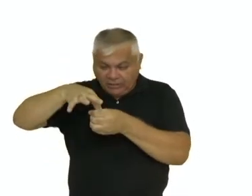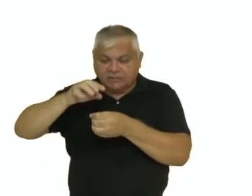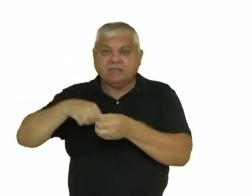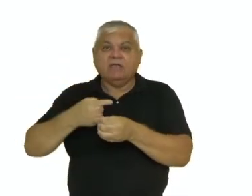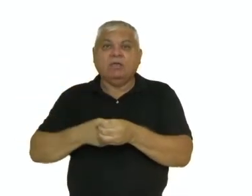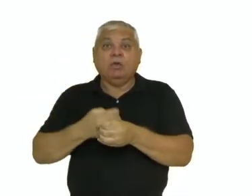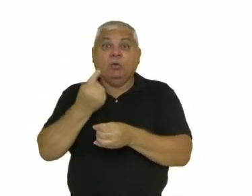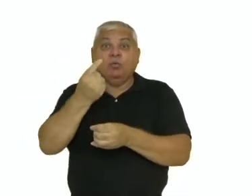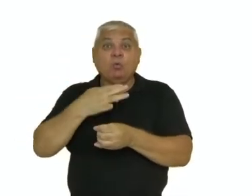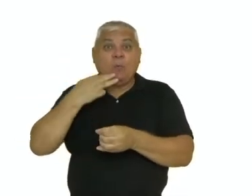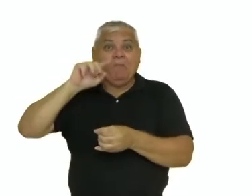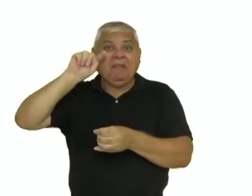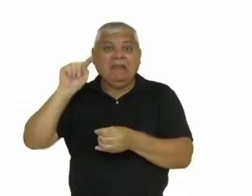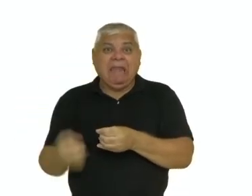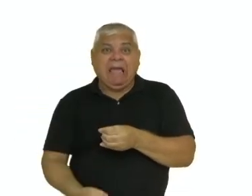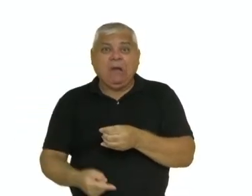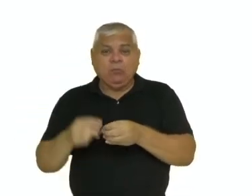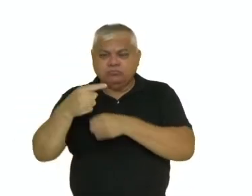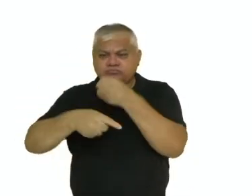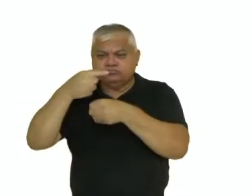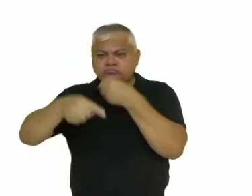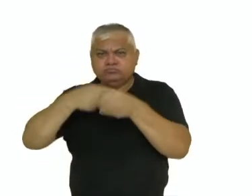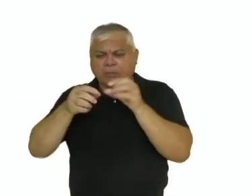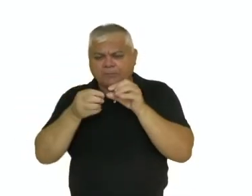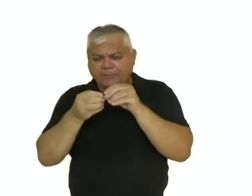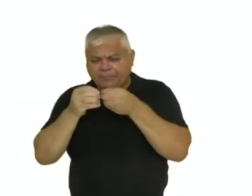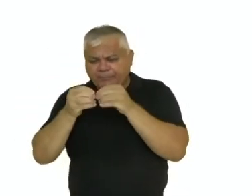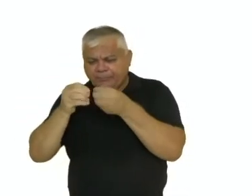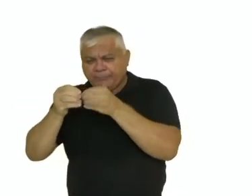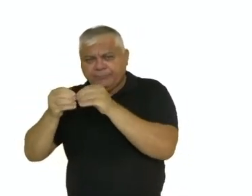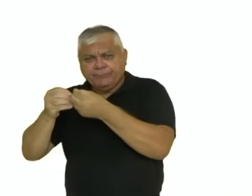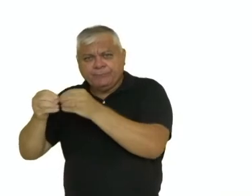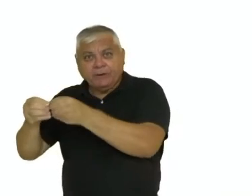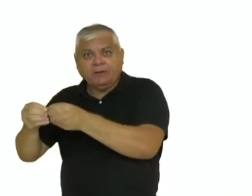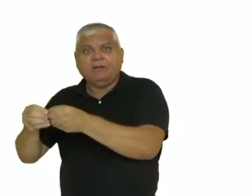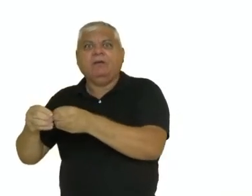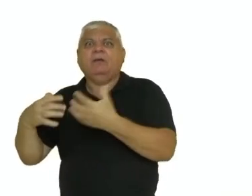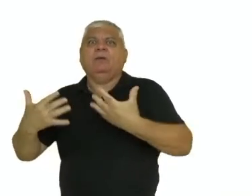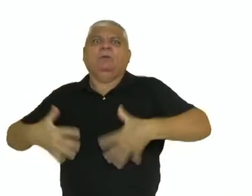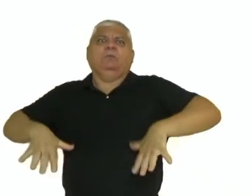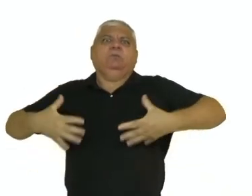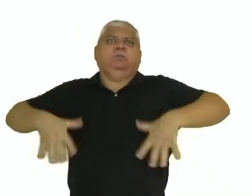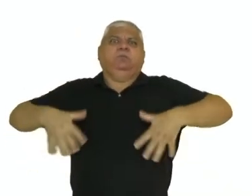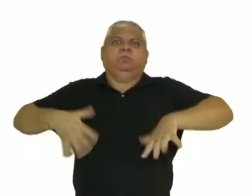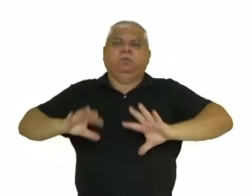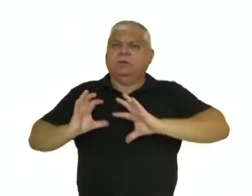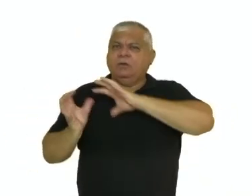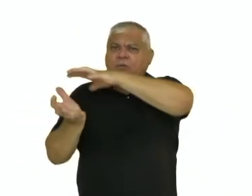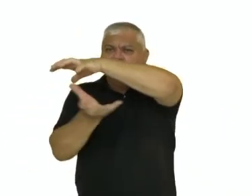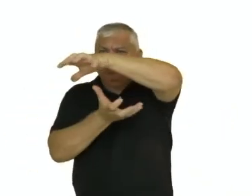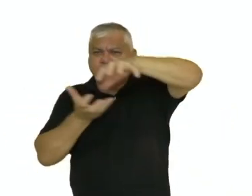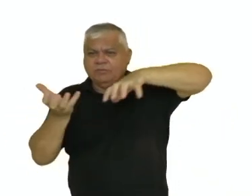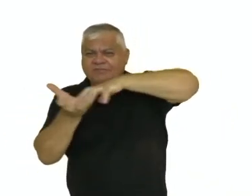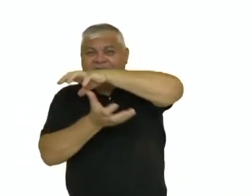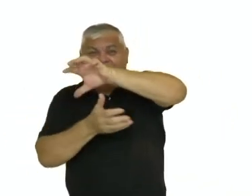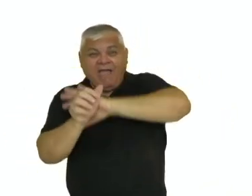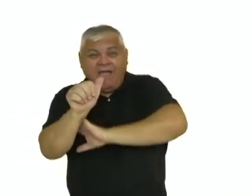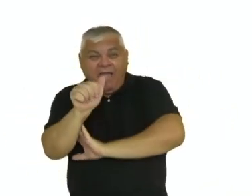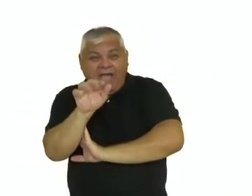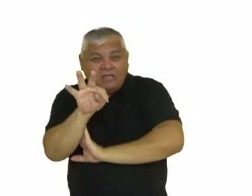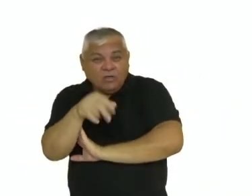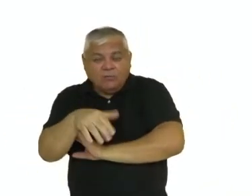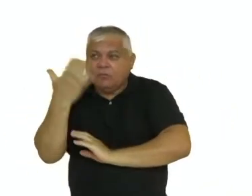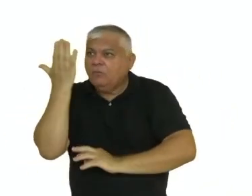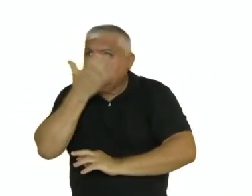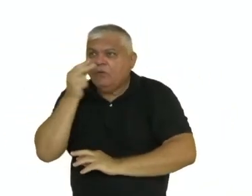de átomos dispostos lado a lado. O universo atômico é realmente um mundo invisível. Com a evolução dos